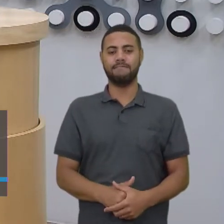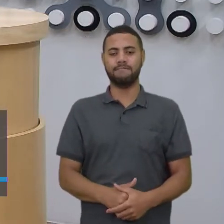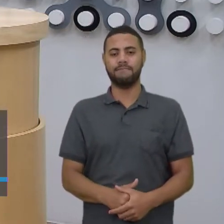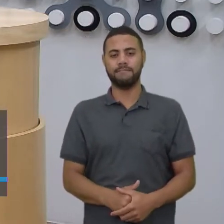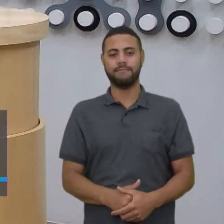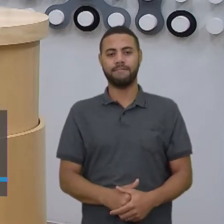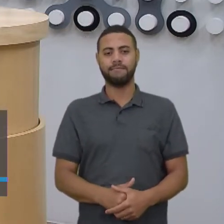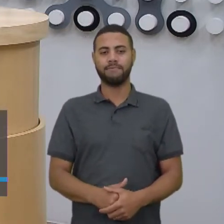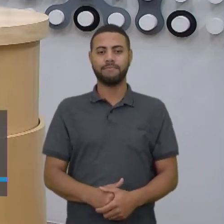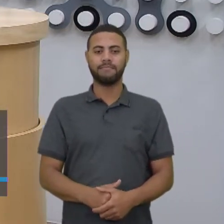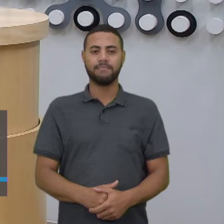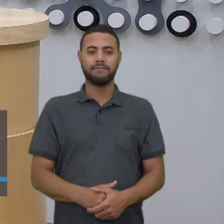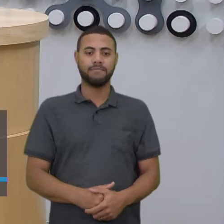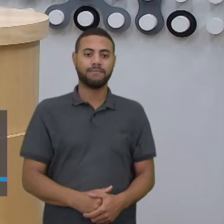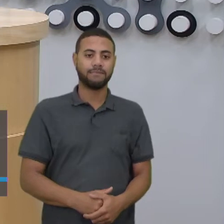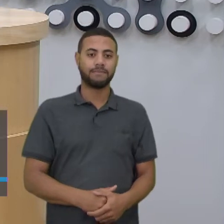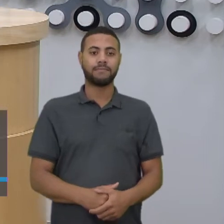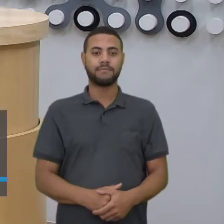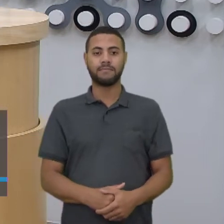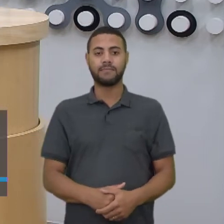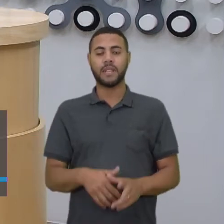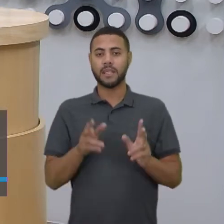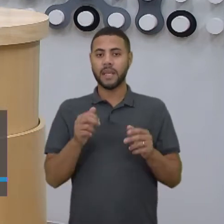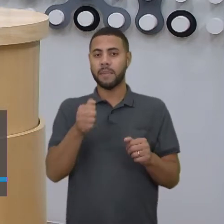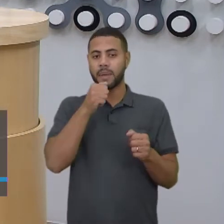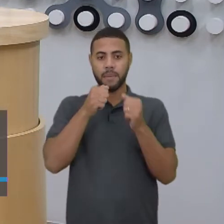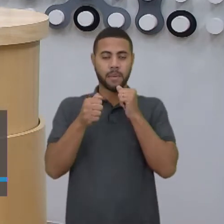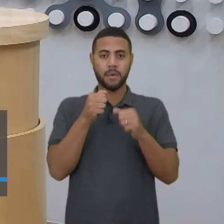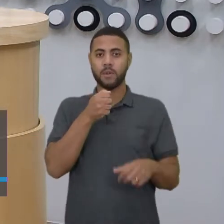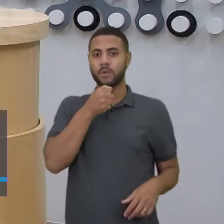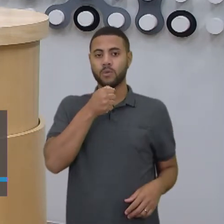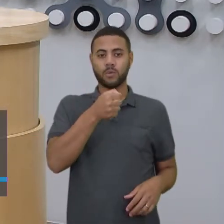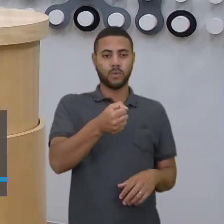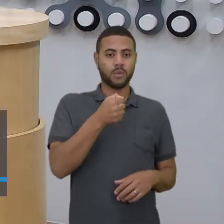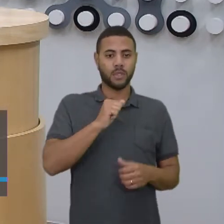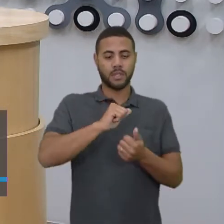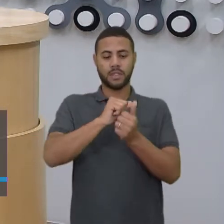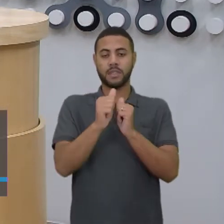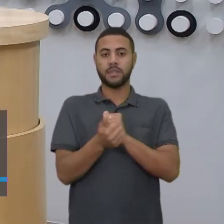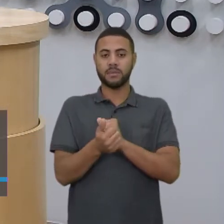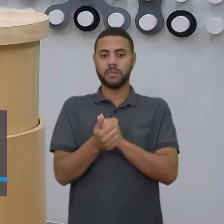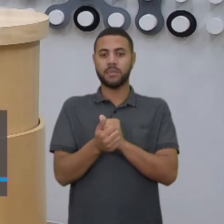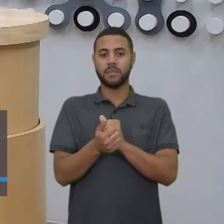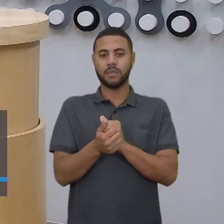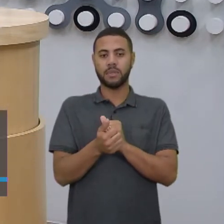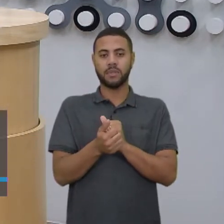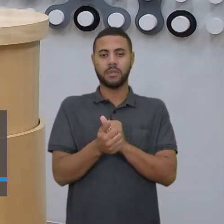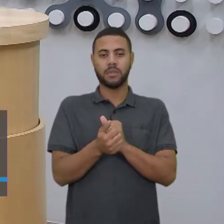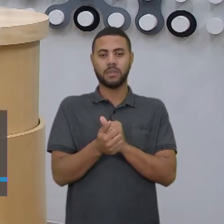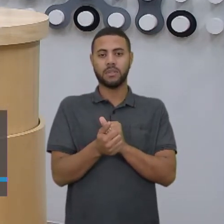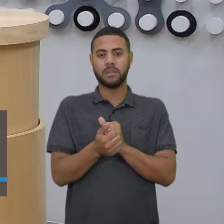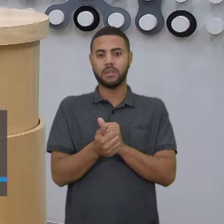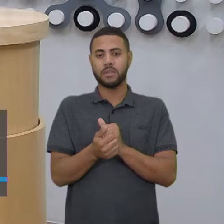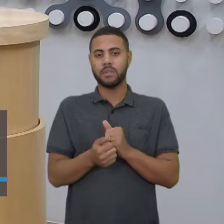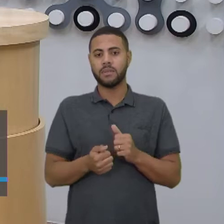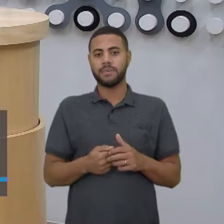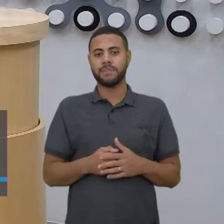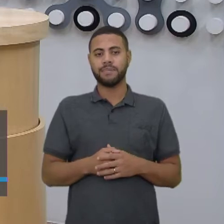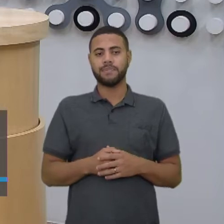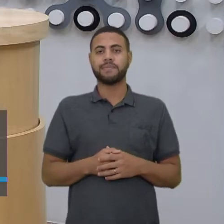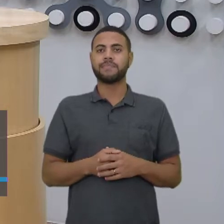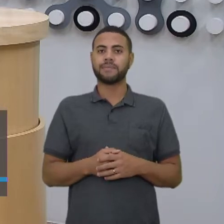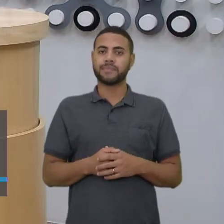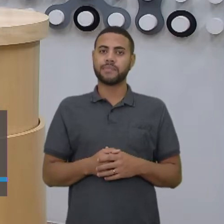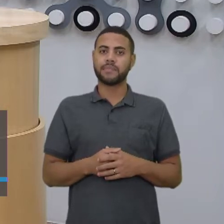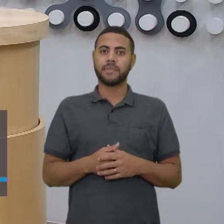se houvesse cobertura jornalística, midiática sobre os esportes os esportes